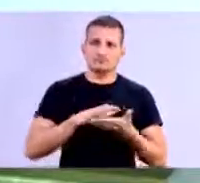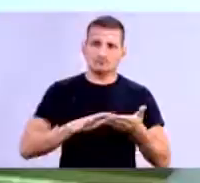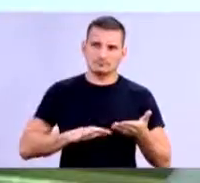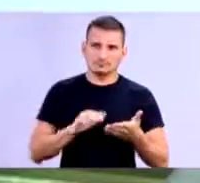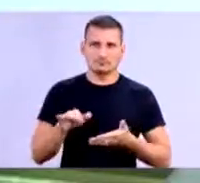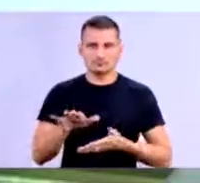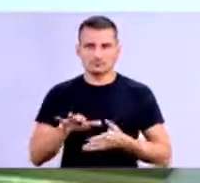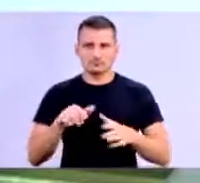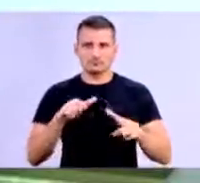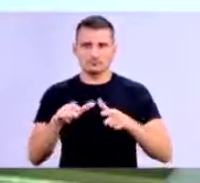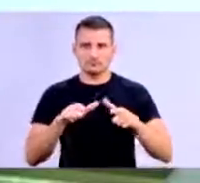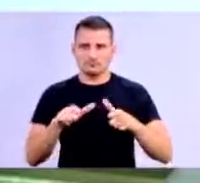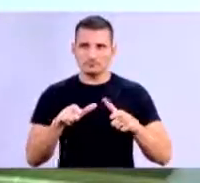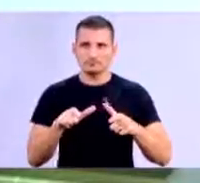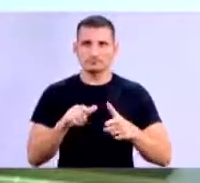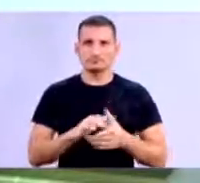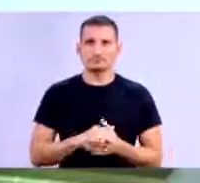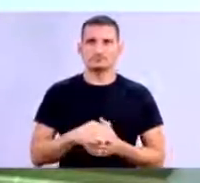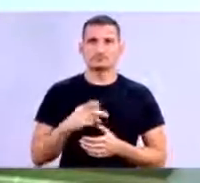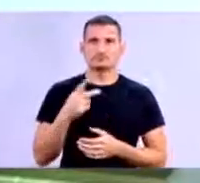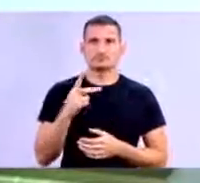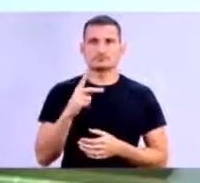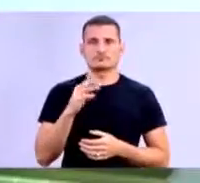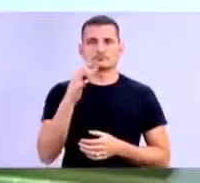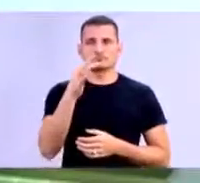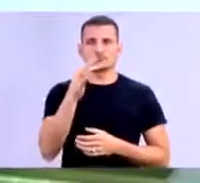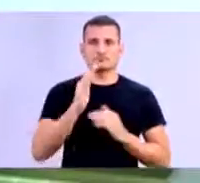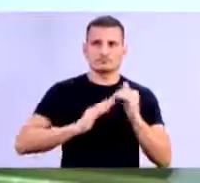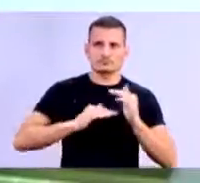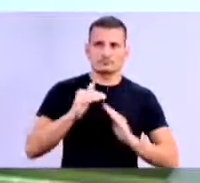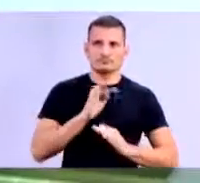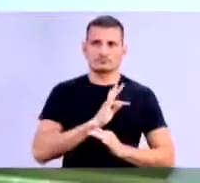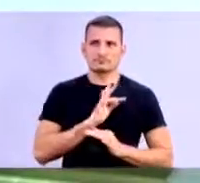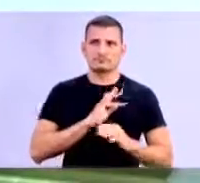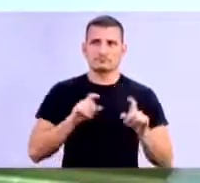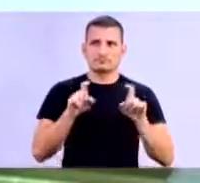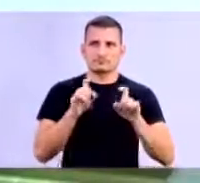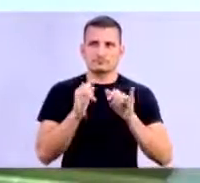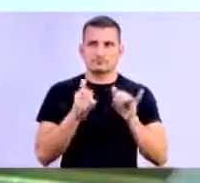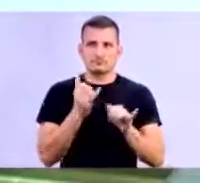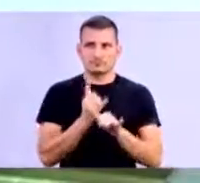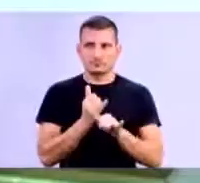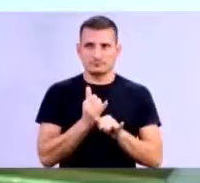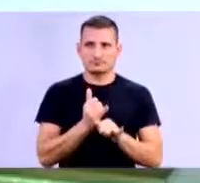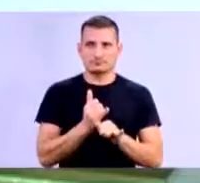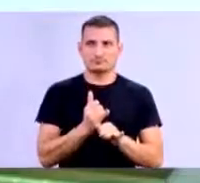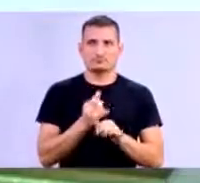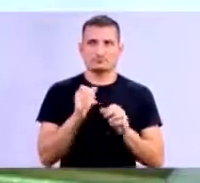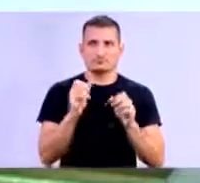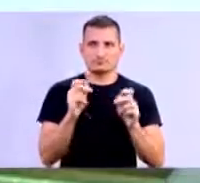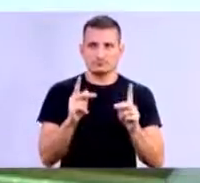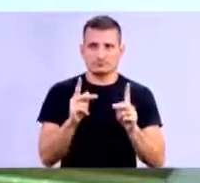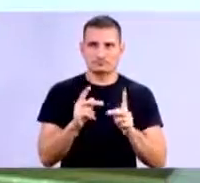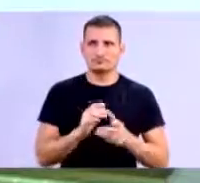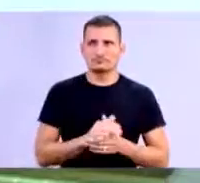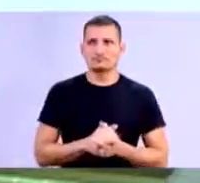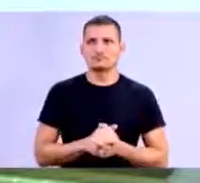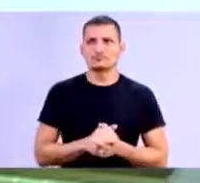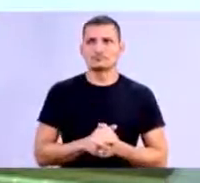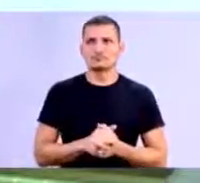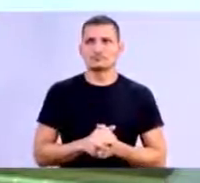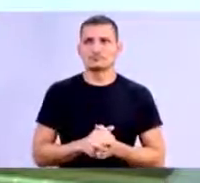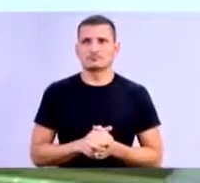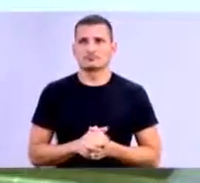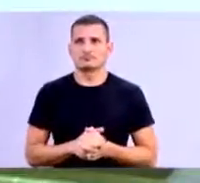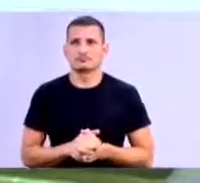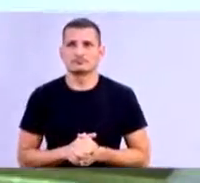no ambiente de trabalho e na sua futura profissão de técnico em informática para a internet. Tudo bem? Qual é, então,